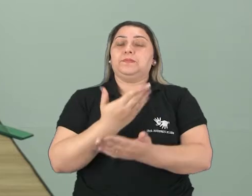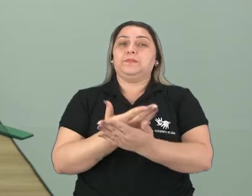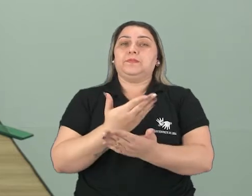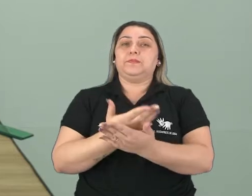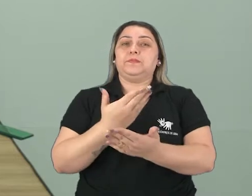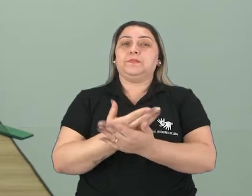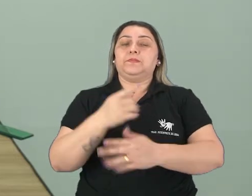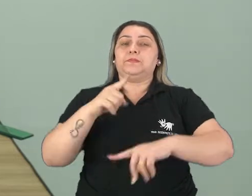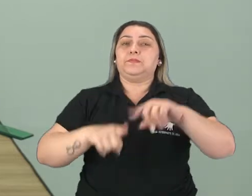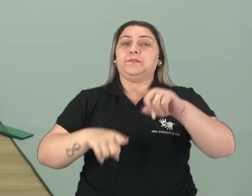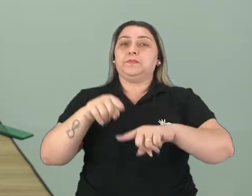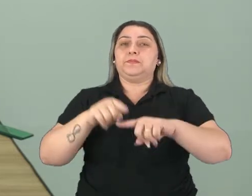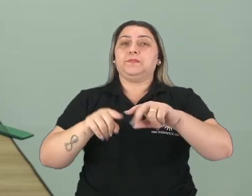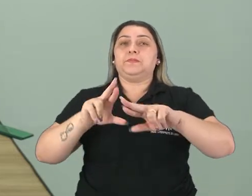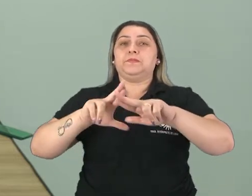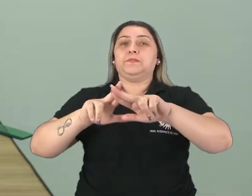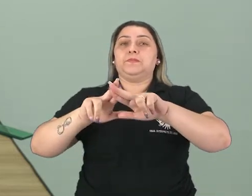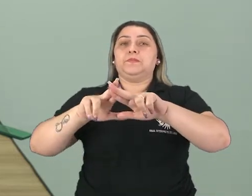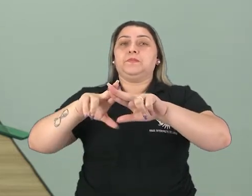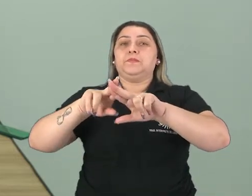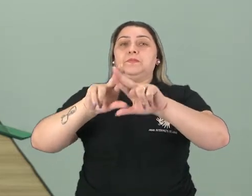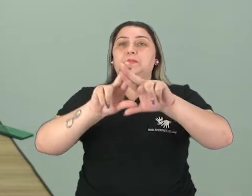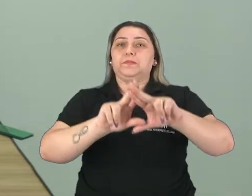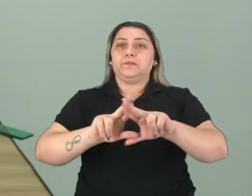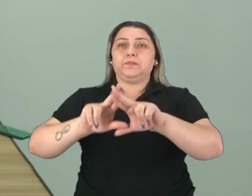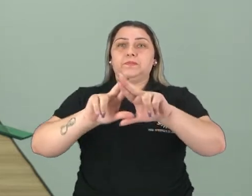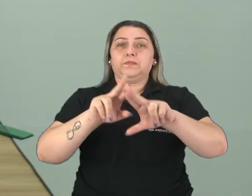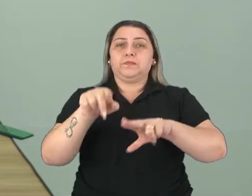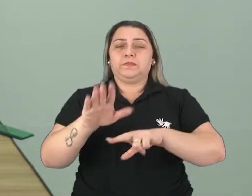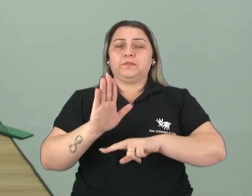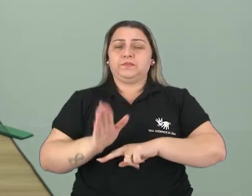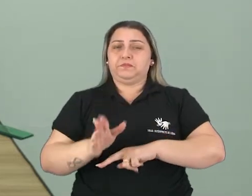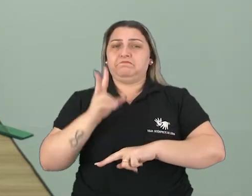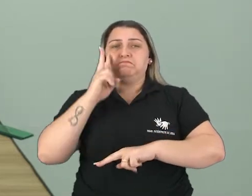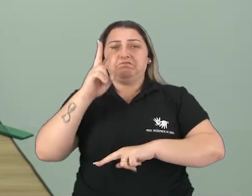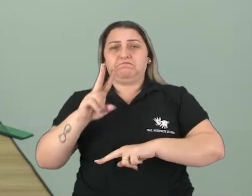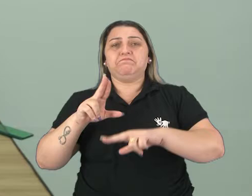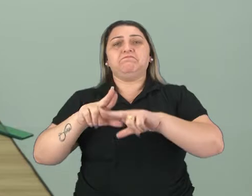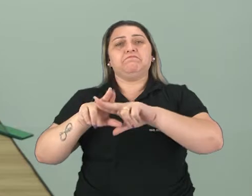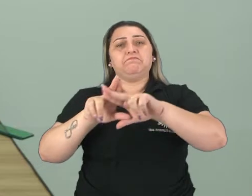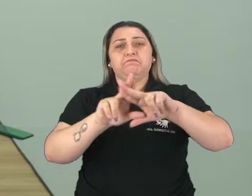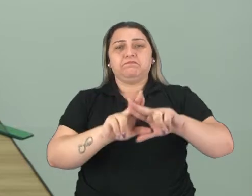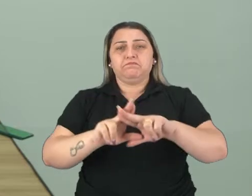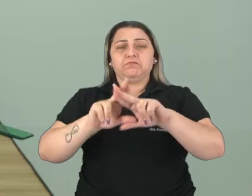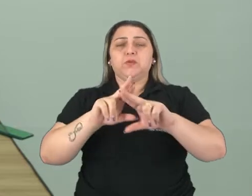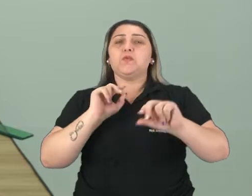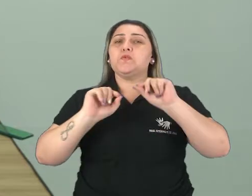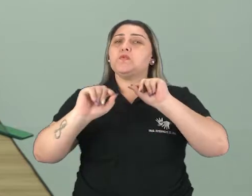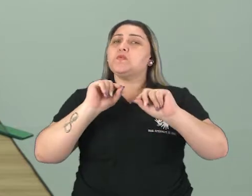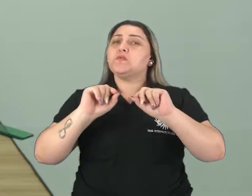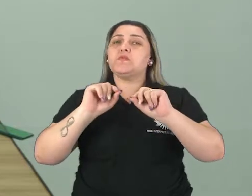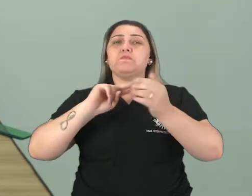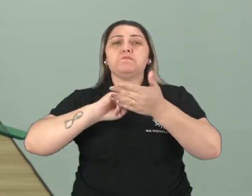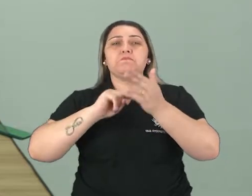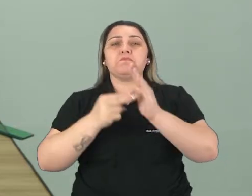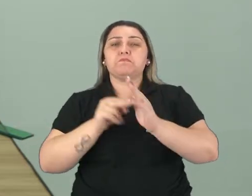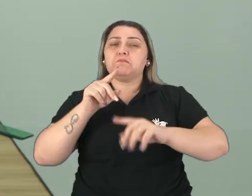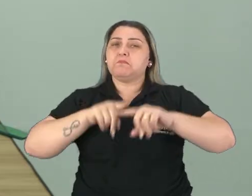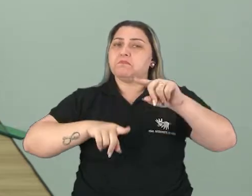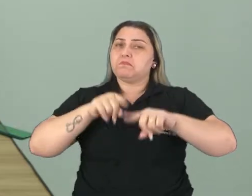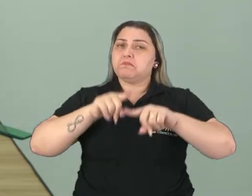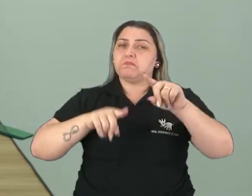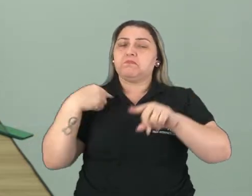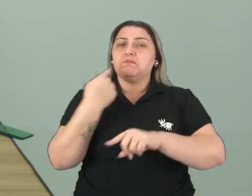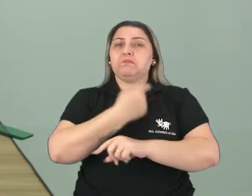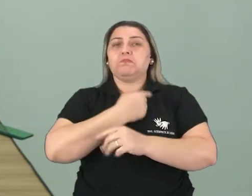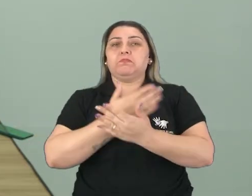sobre materiais recicláveis. Você já ouviu falar sobre isso? O que serão esses materiais? Para a